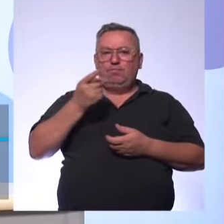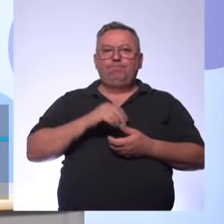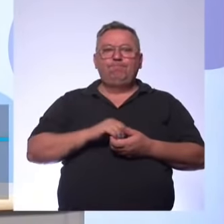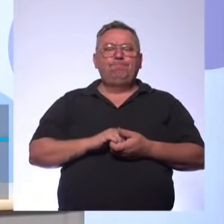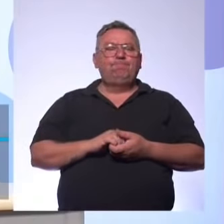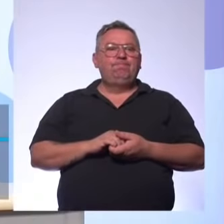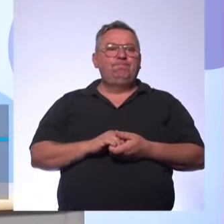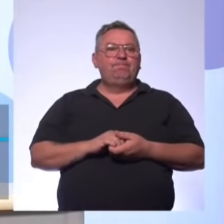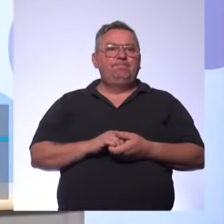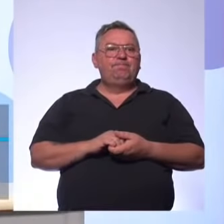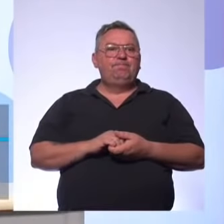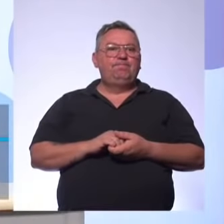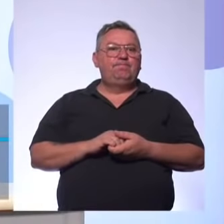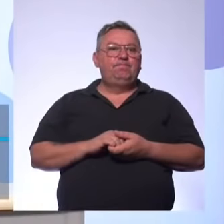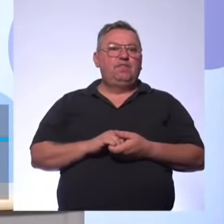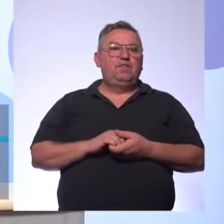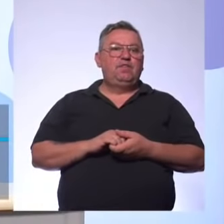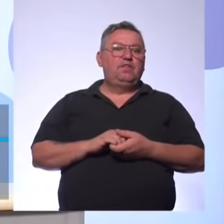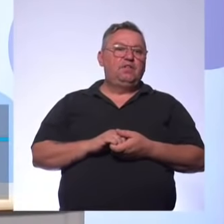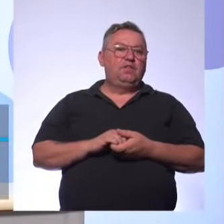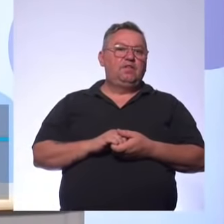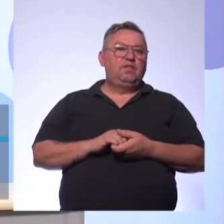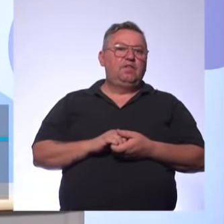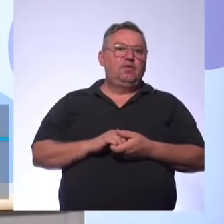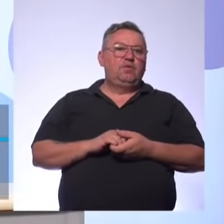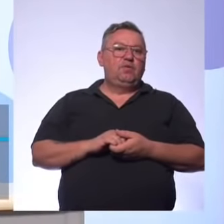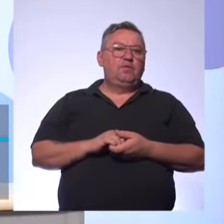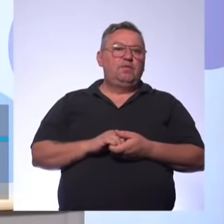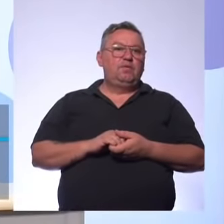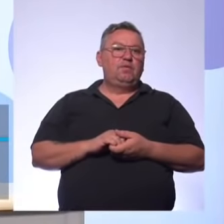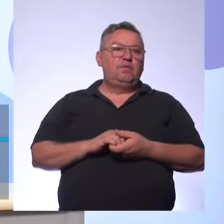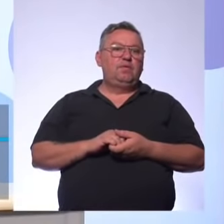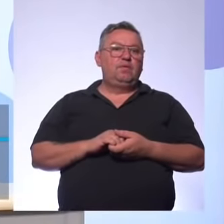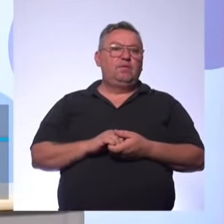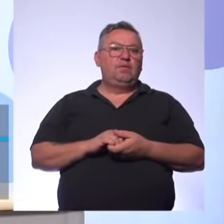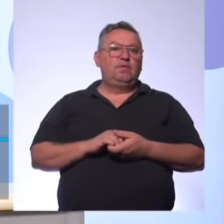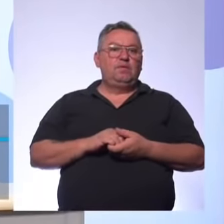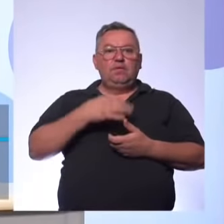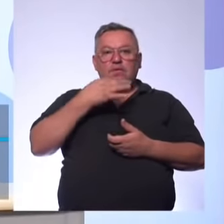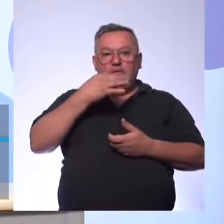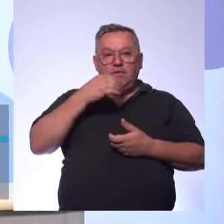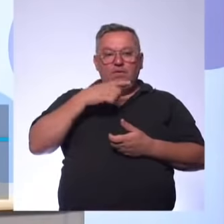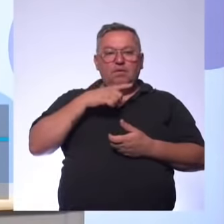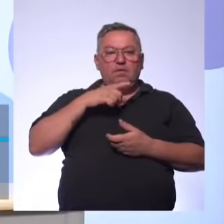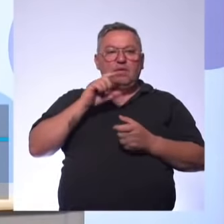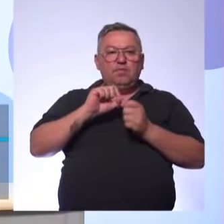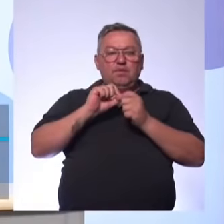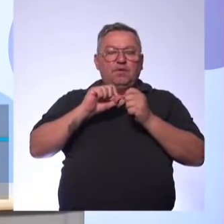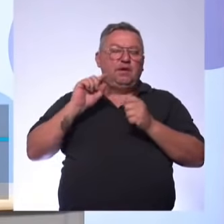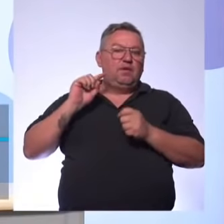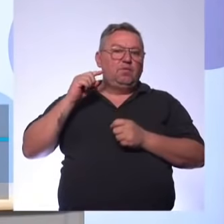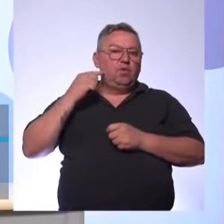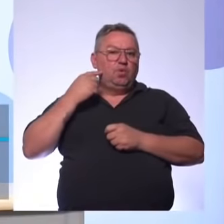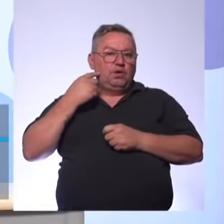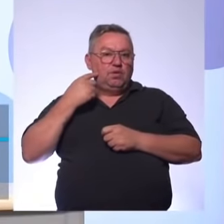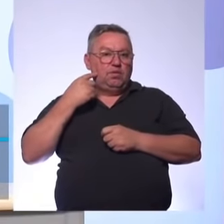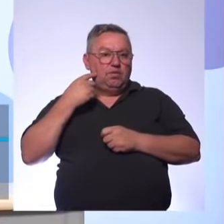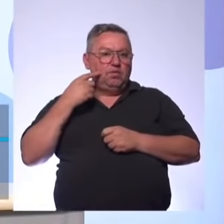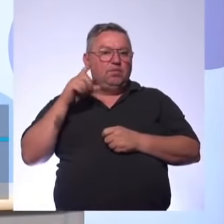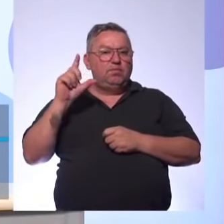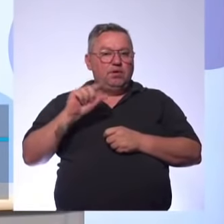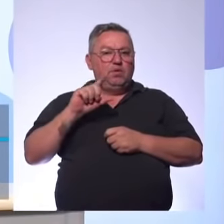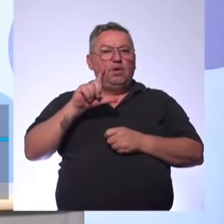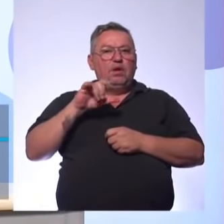my opinion, we can... Aí faltou um verbinho aí, né? Mas aí ele escreveu, we can less pollution. Acho que ele quis dizer, we can produce less pollution. Nós podemos produzir